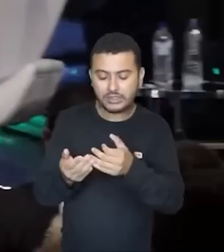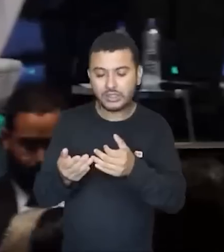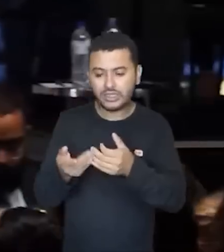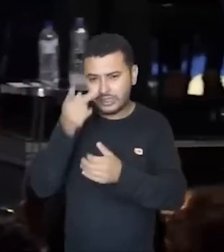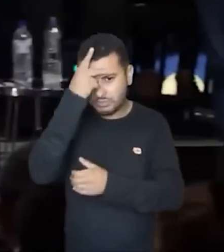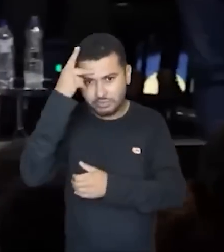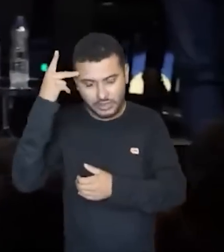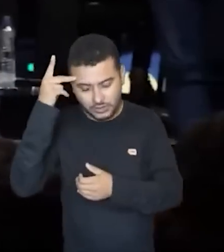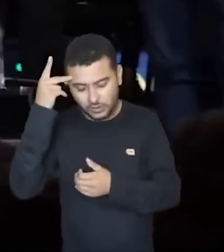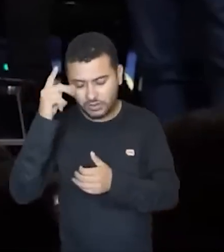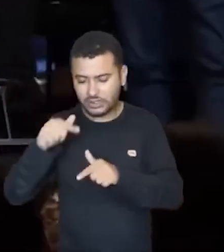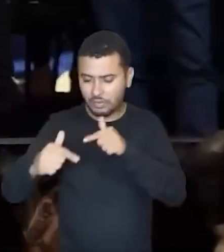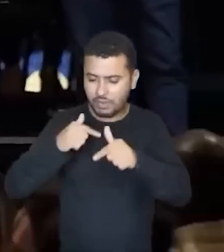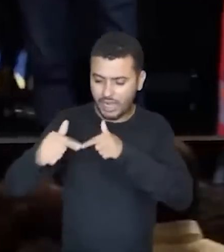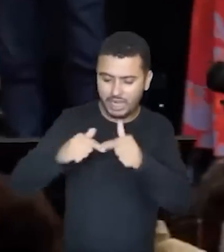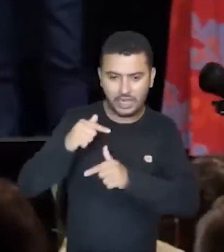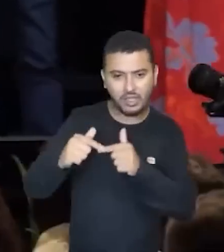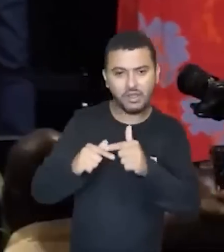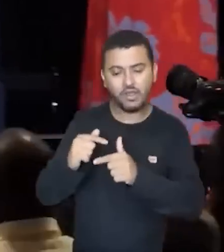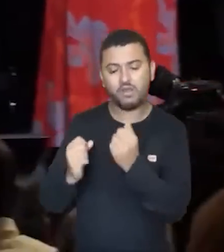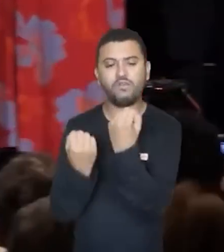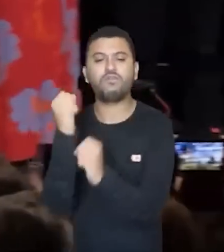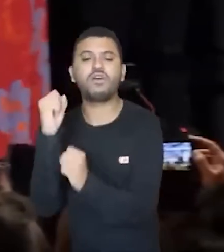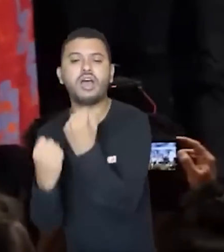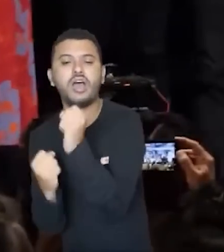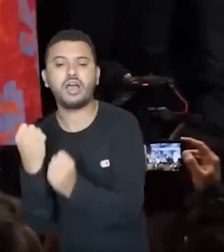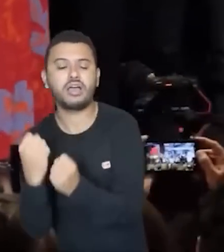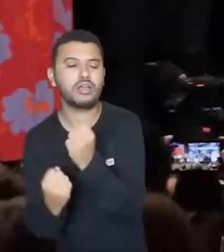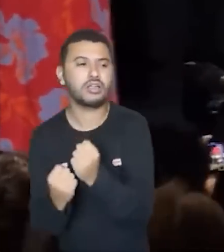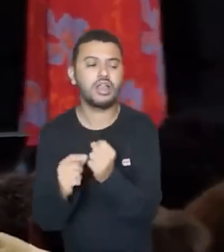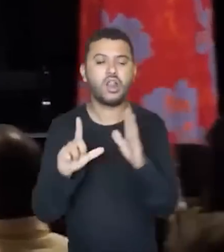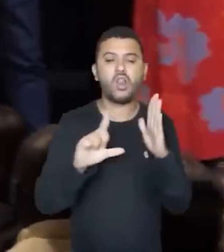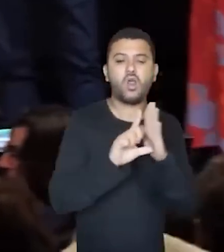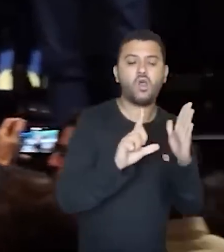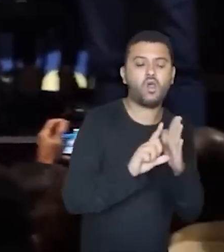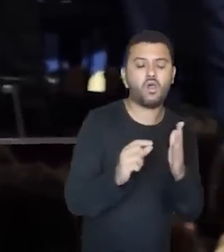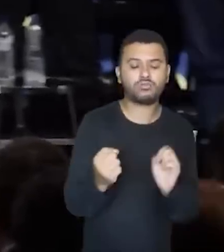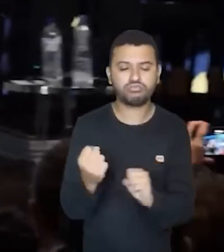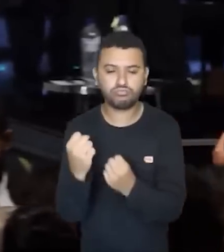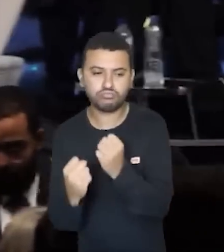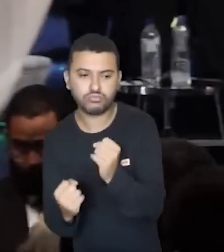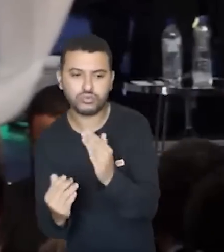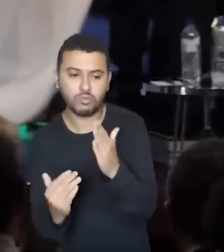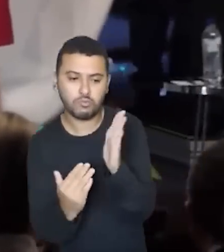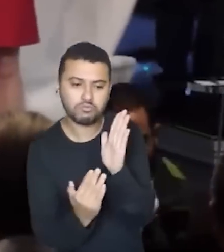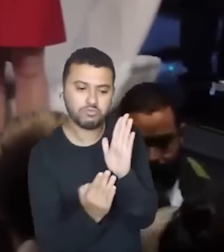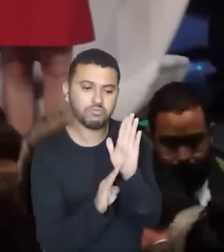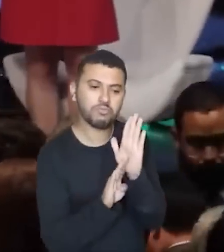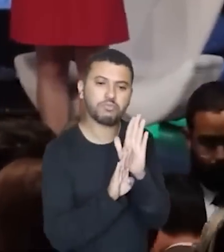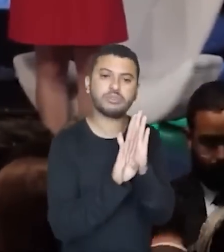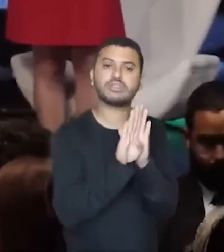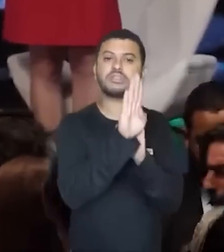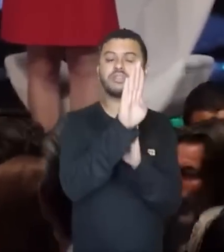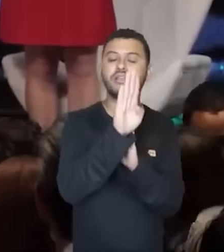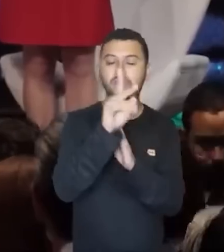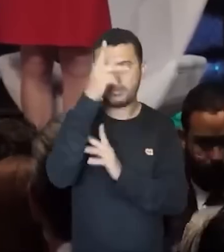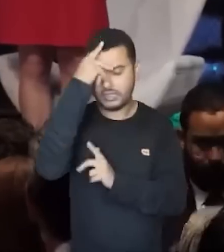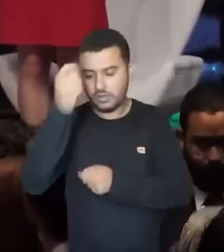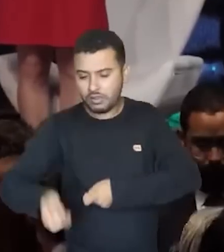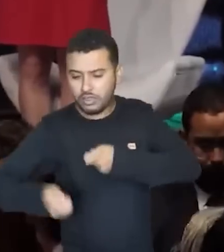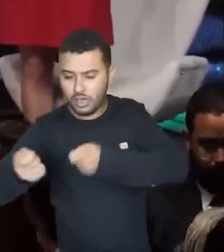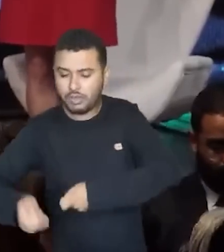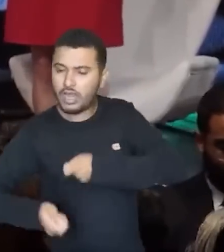fábrica, do chão do banco, do chão da loja, que nascesse daqueles que carpiram com enxada a comida que